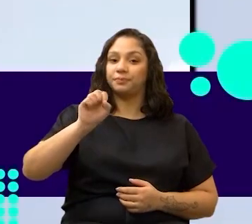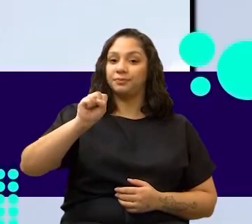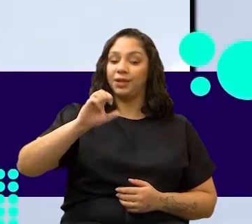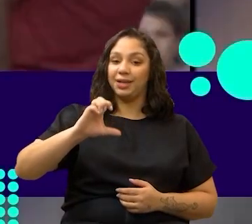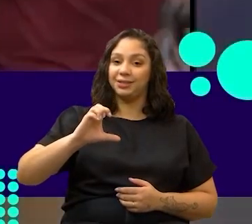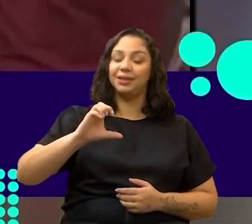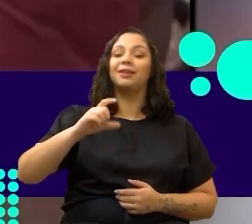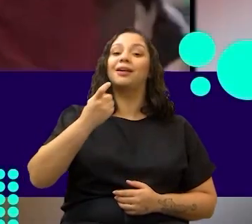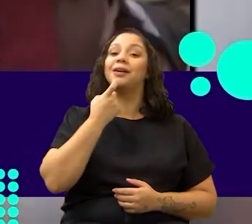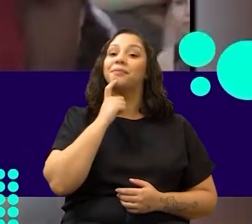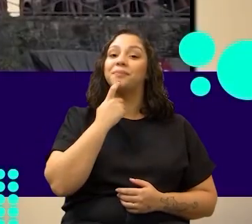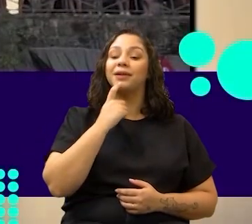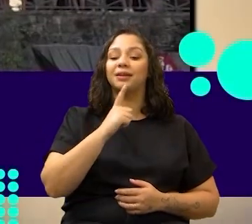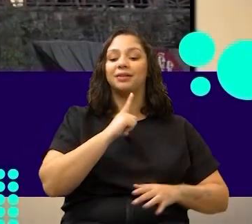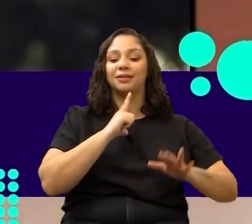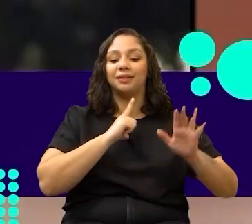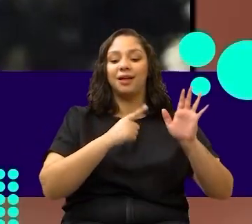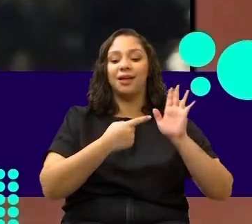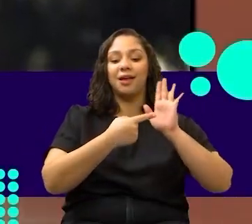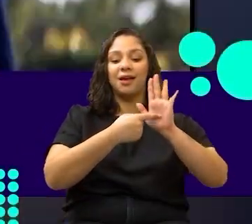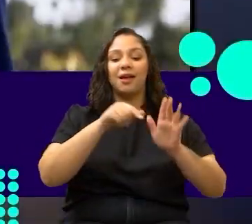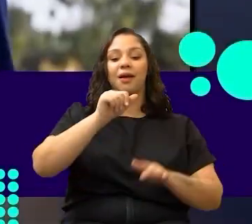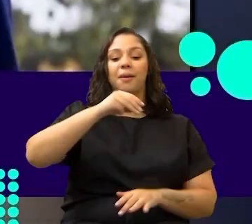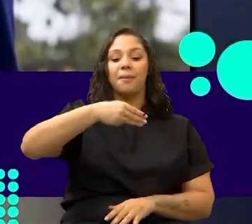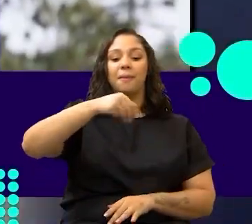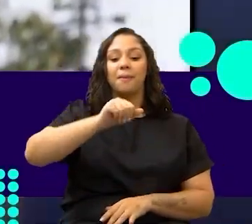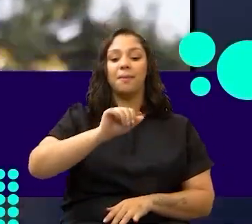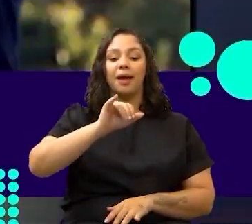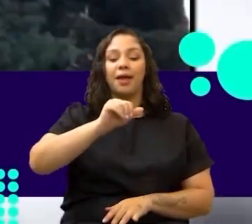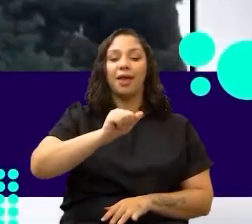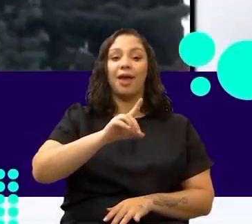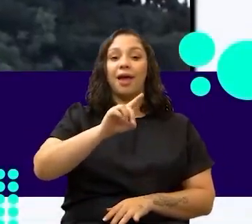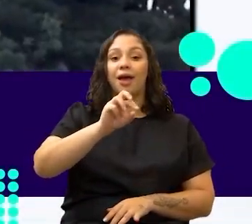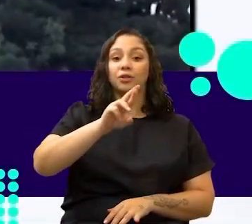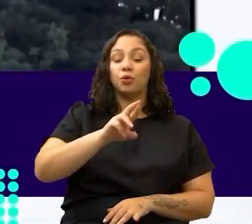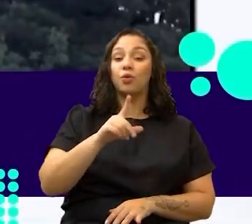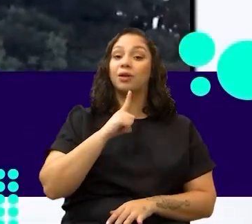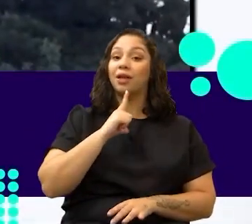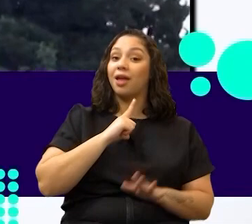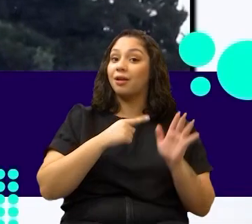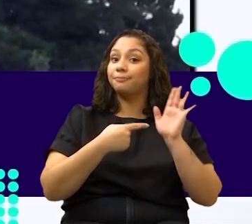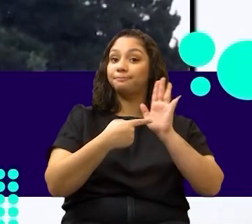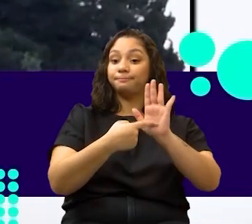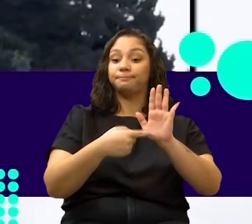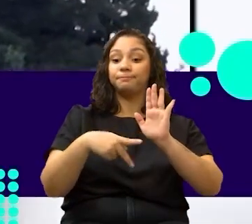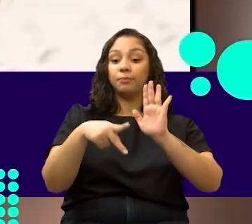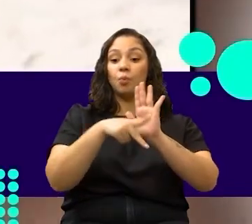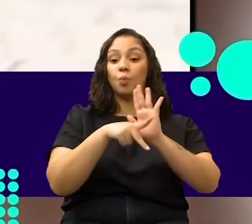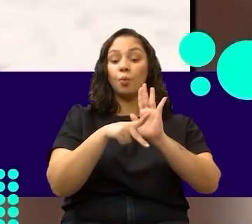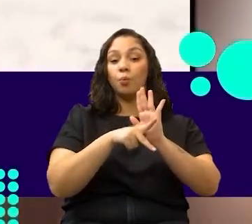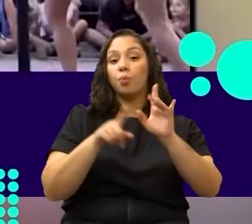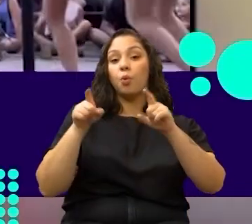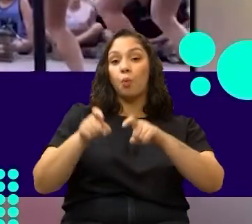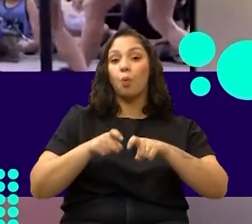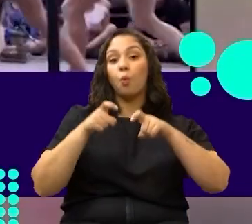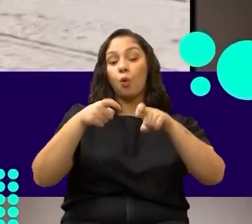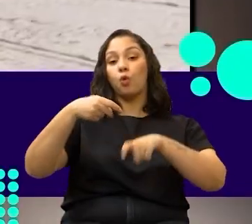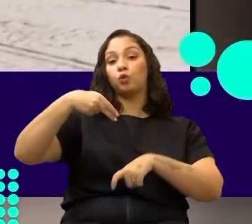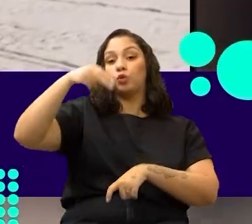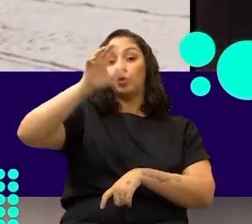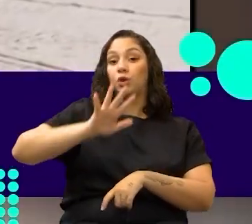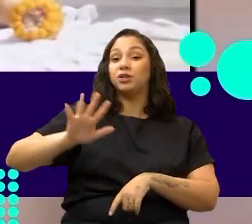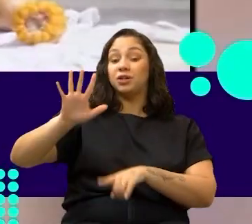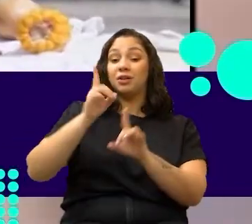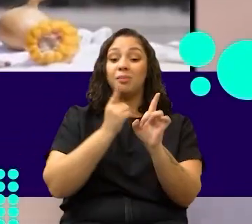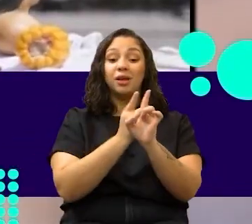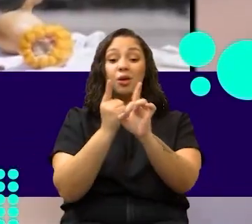No Sesc Amoreiras Campinas, Maiador. O espetáculo traz a imagem de momentos de refúgio da roça nordestina